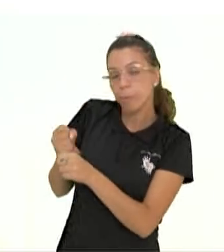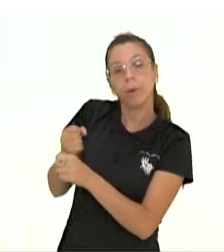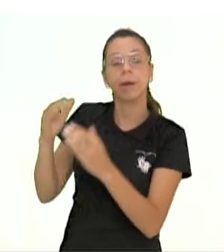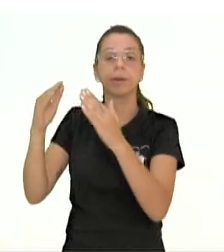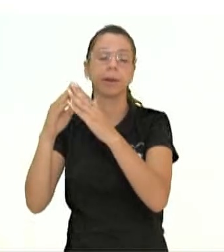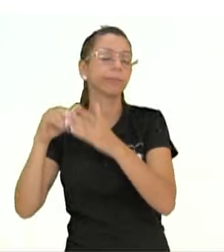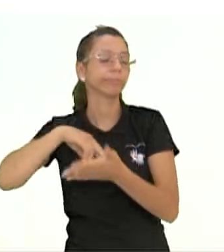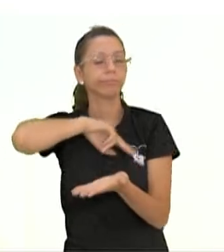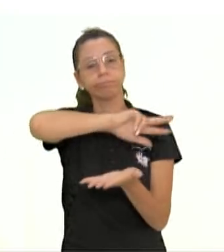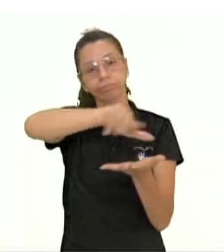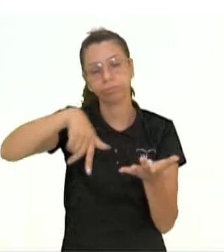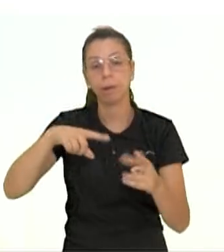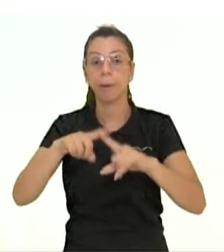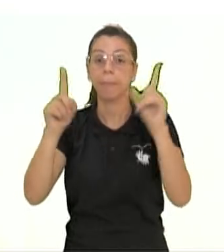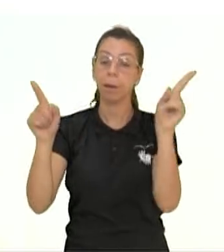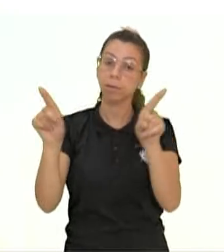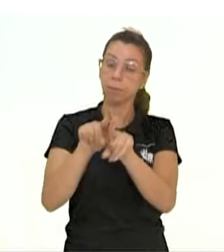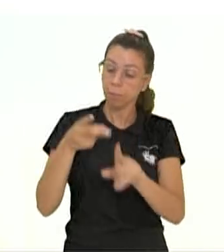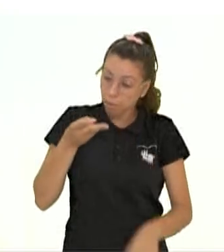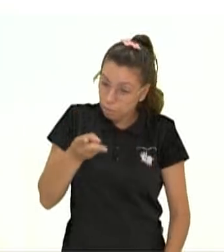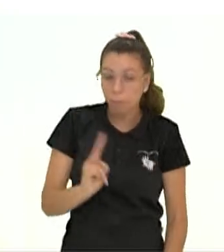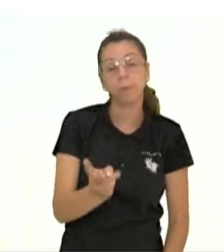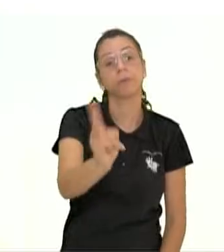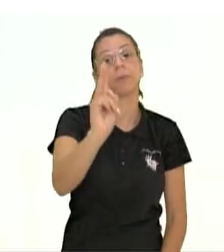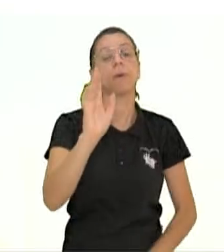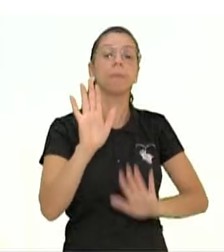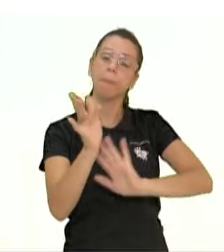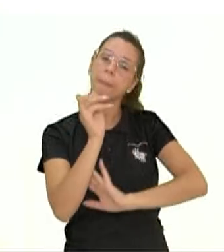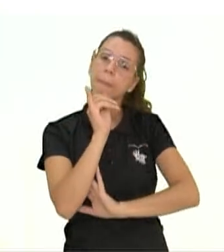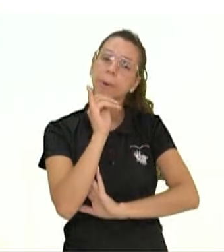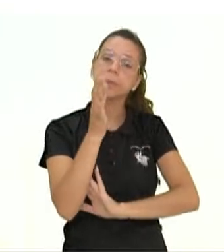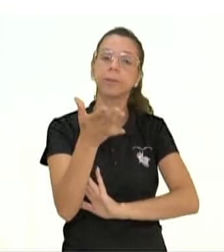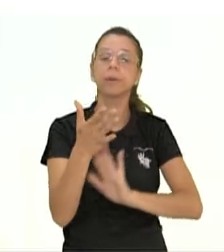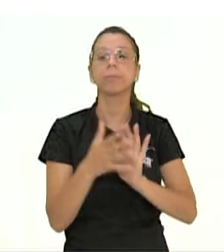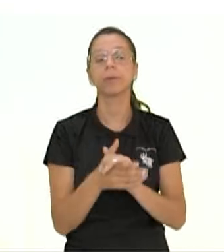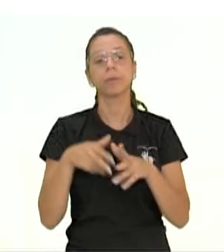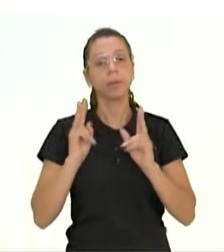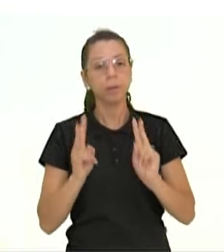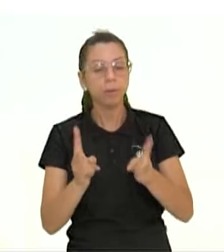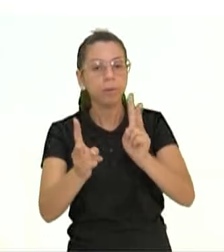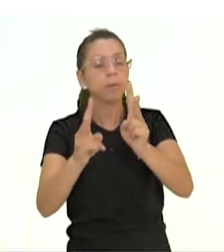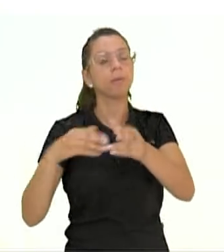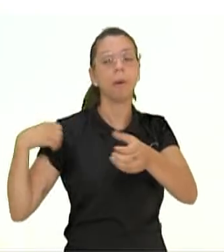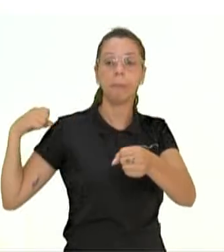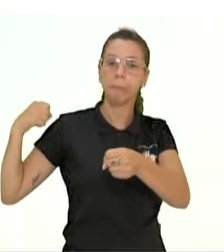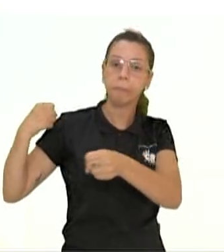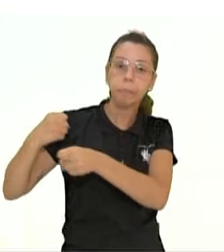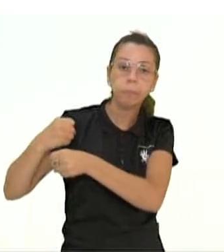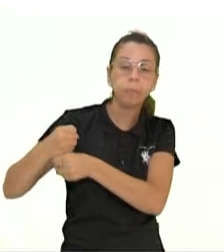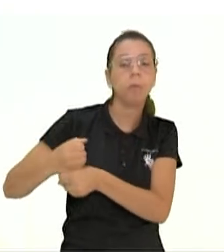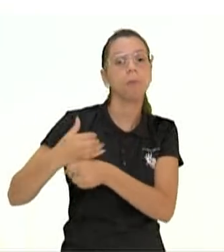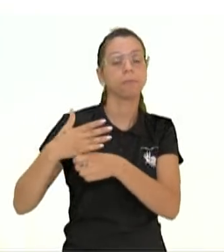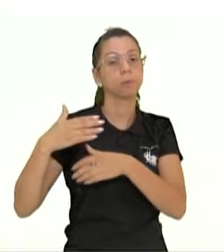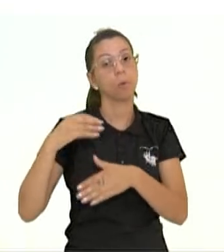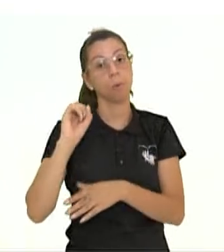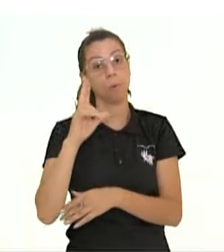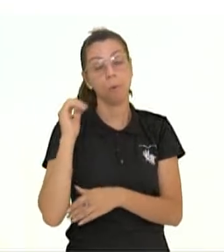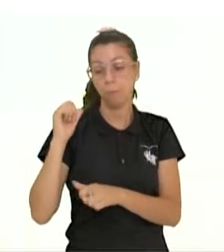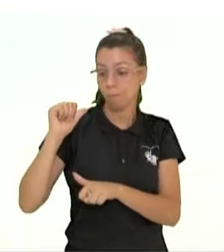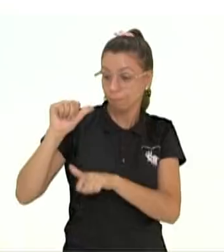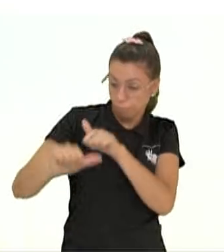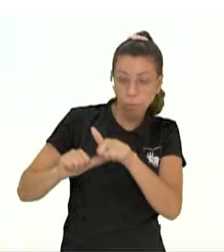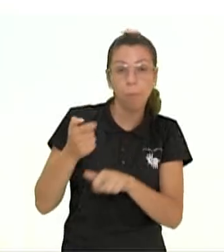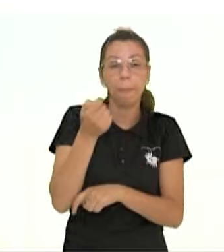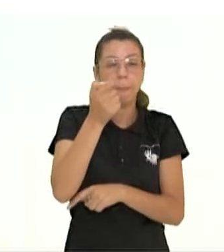moradias, entre outros, mas também as permanências, ou seja, aquilo que mesmo com o passar dos anos não mudou, ou mudou muito